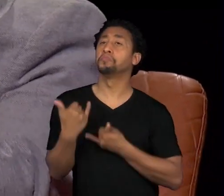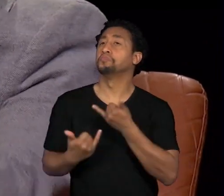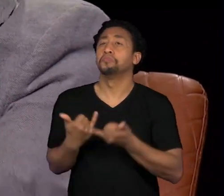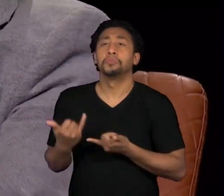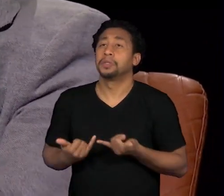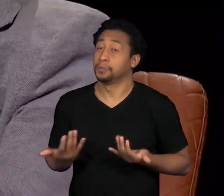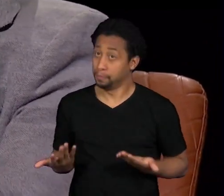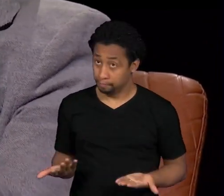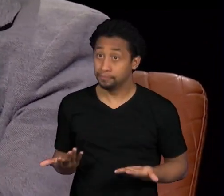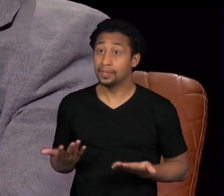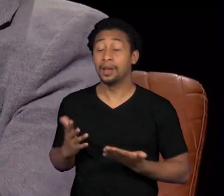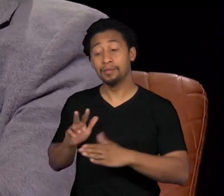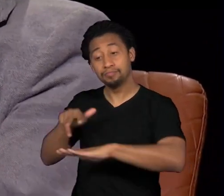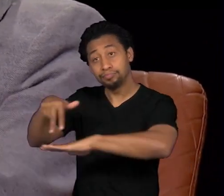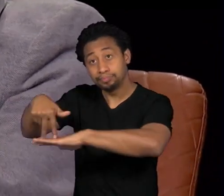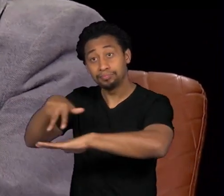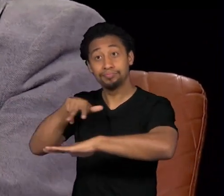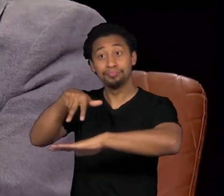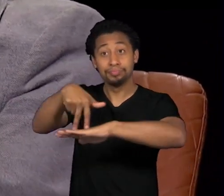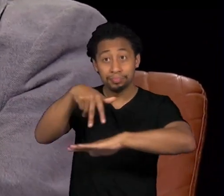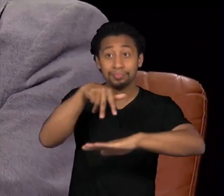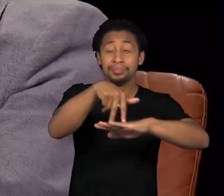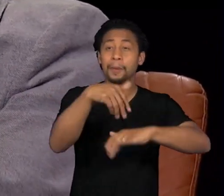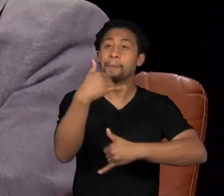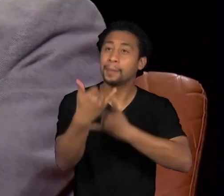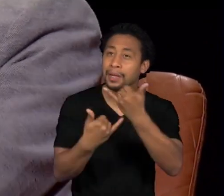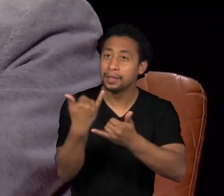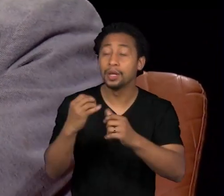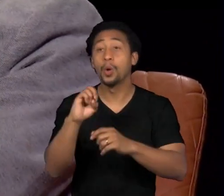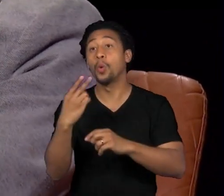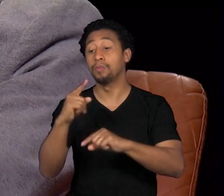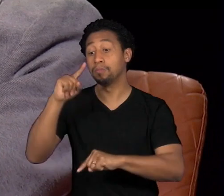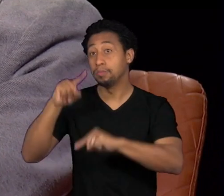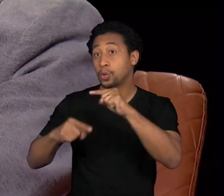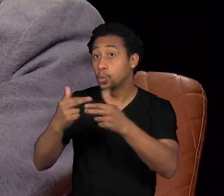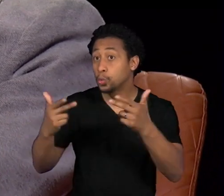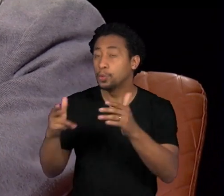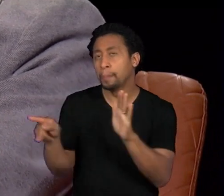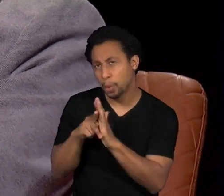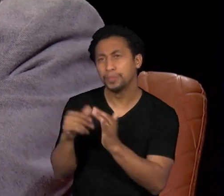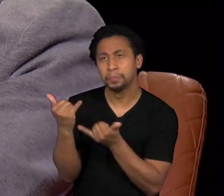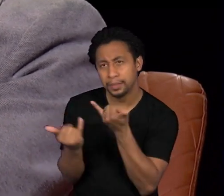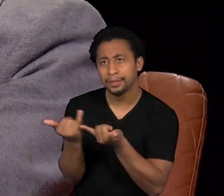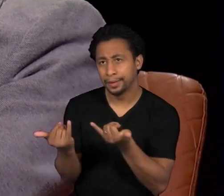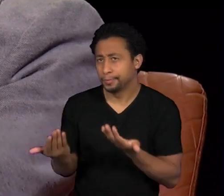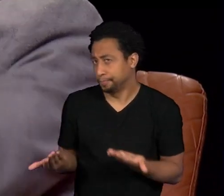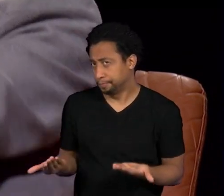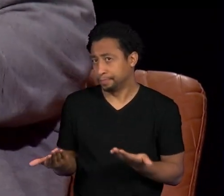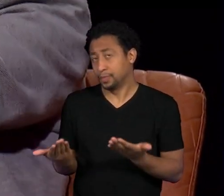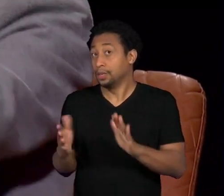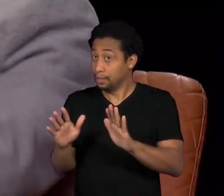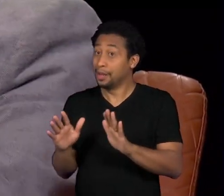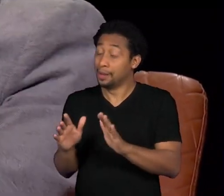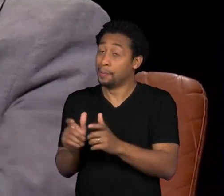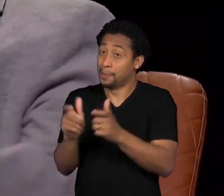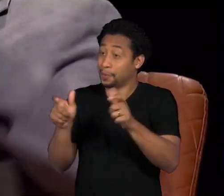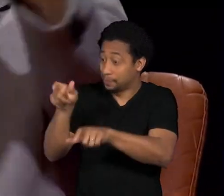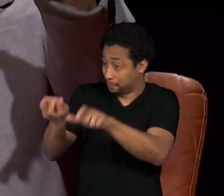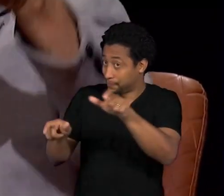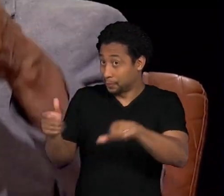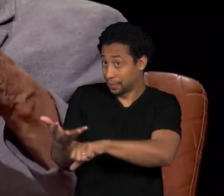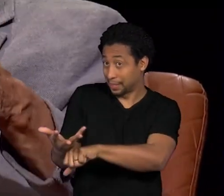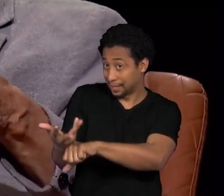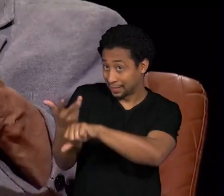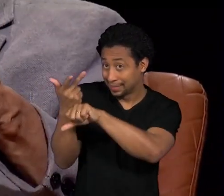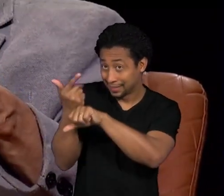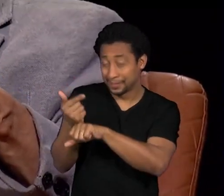eles por consequência eles cham de brincadeira ou brinquedo então é muito muito fácil você ouvir de um artista popular de brincante onde é que vai